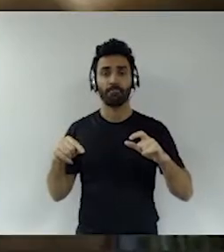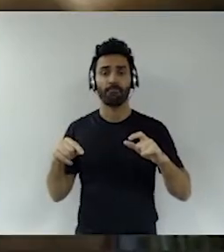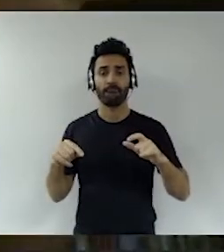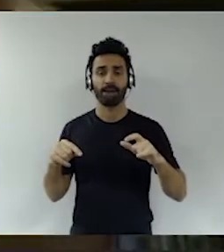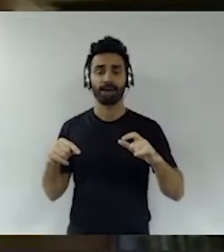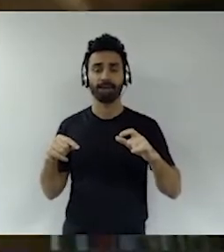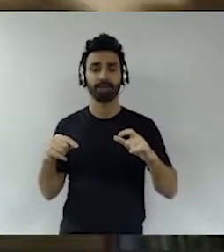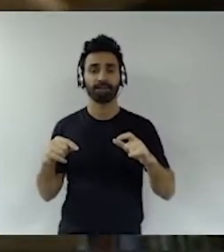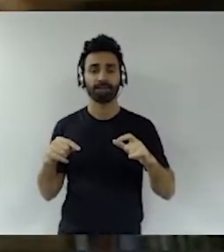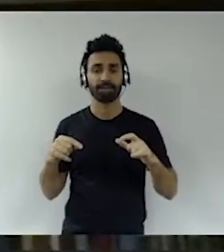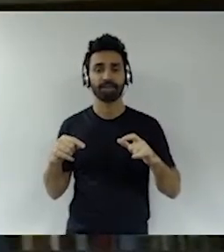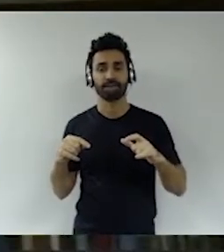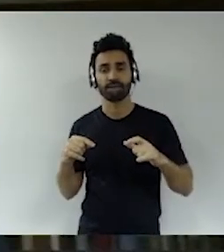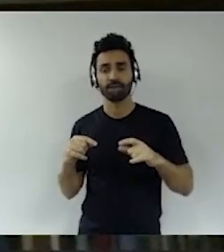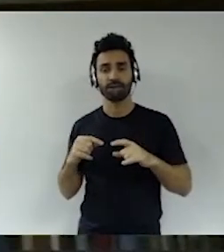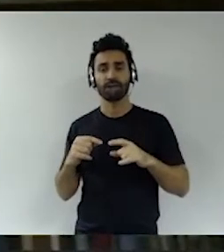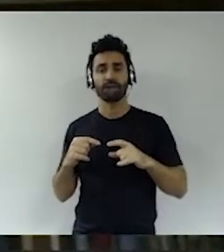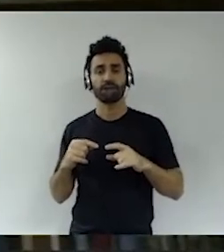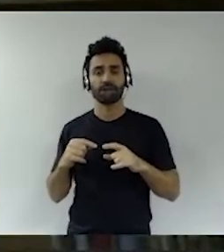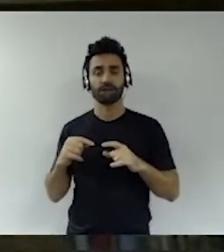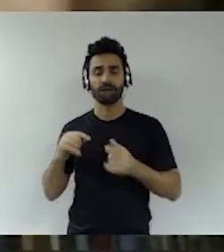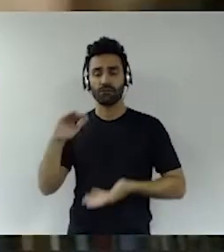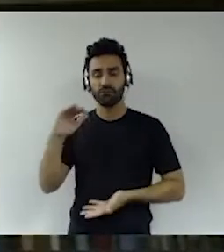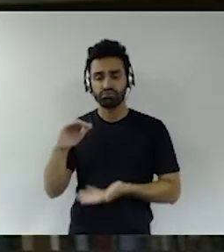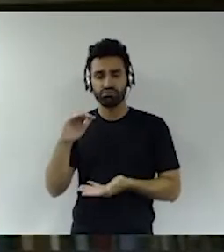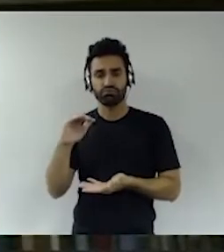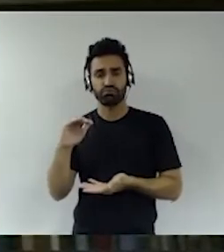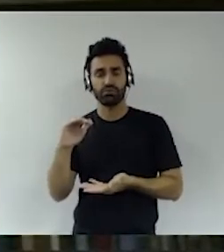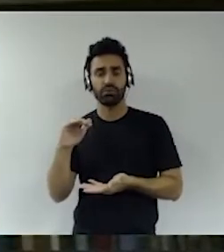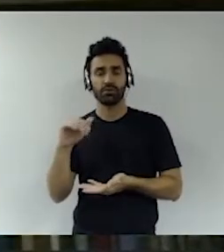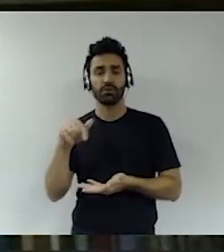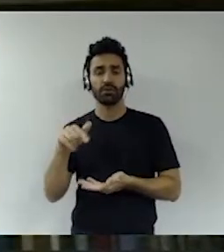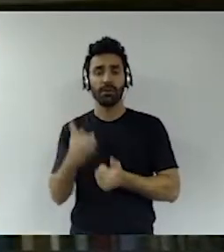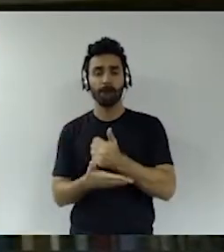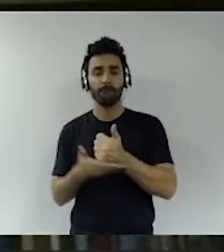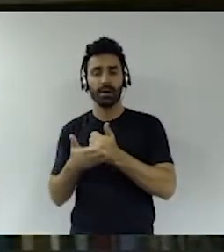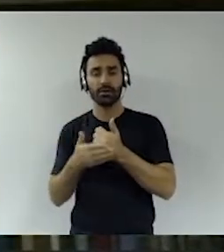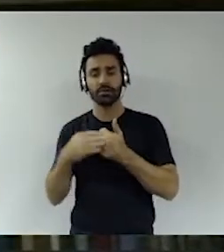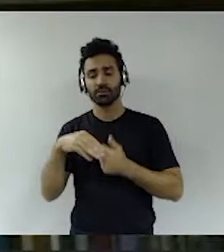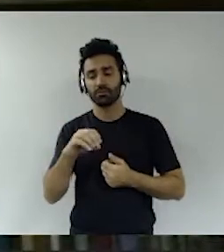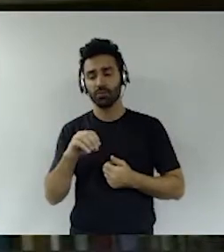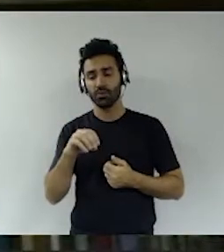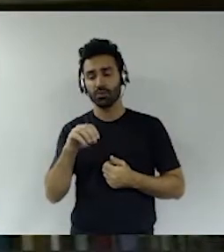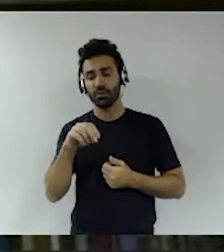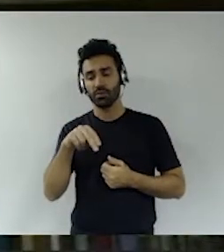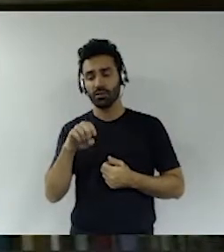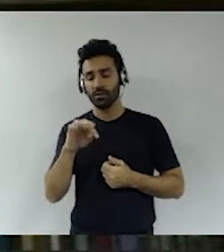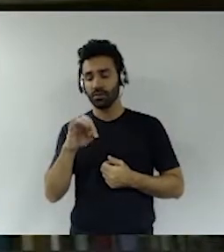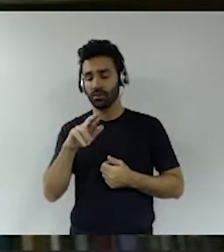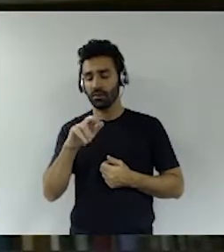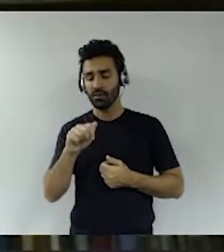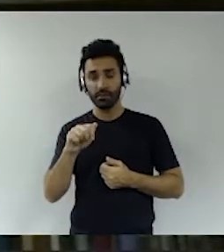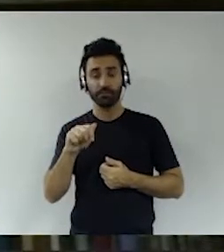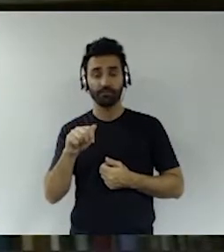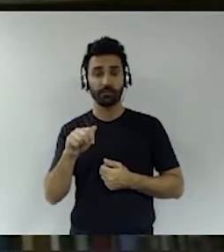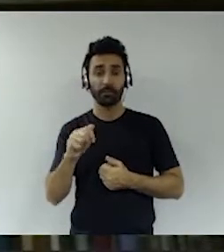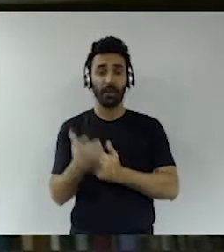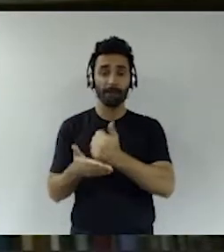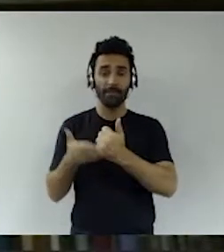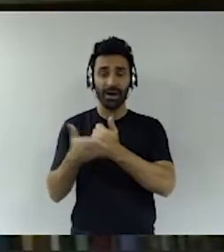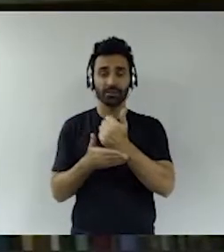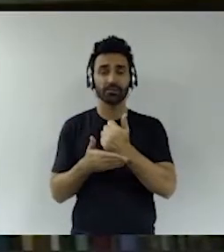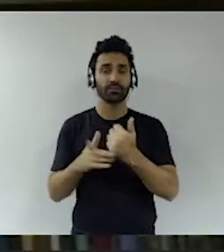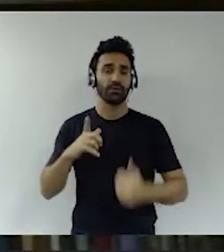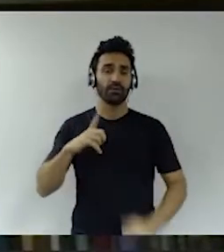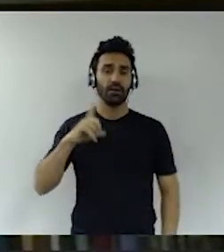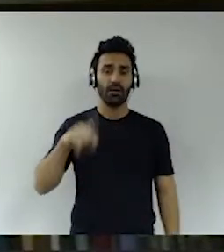parcelamente menor, pequena até, dessa base monetária, e a maior parte da base monetária é constituída por algo que eles